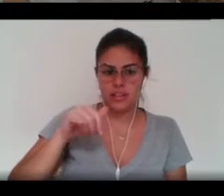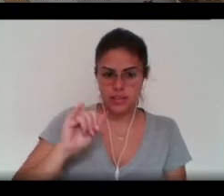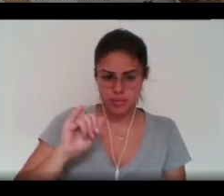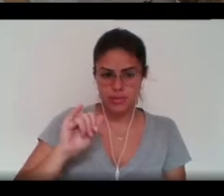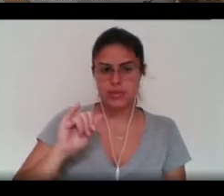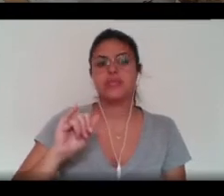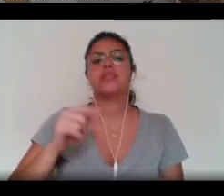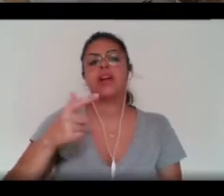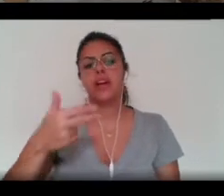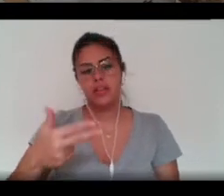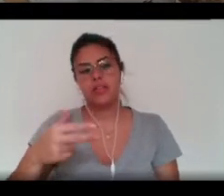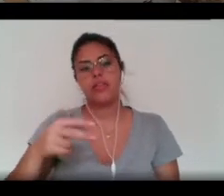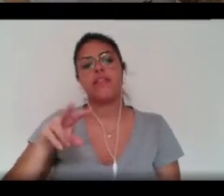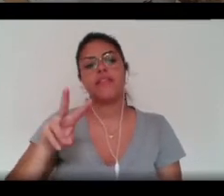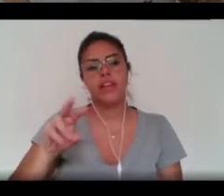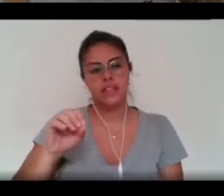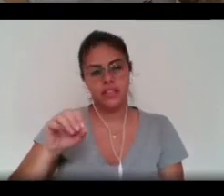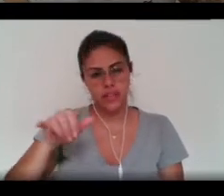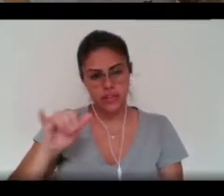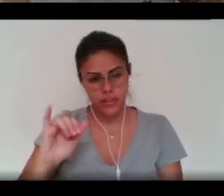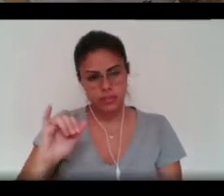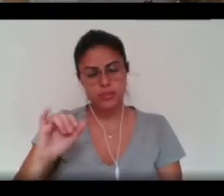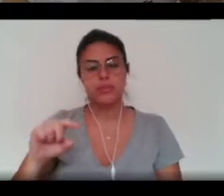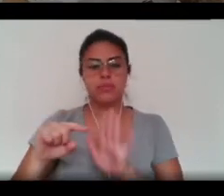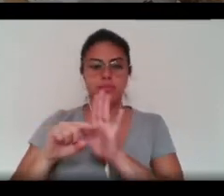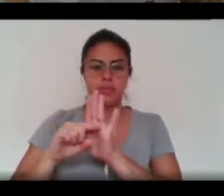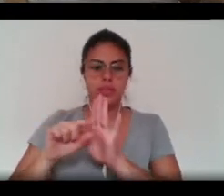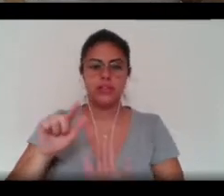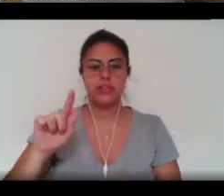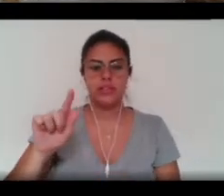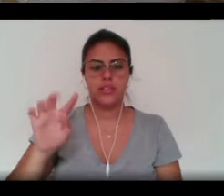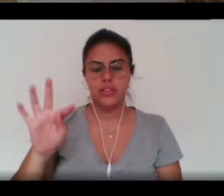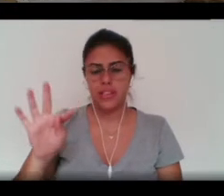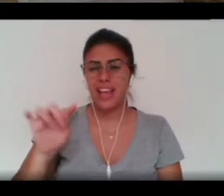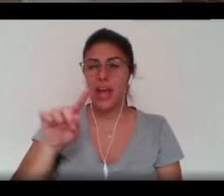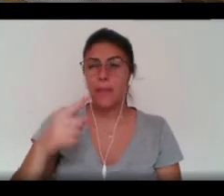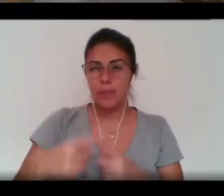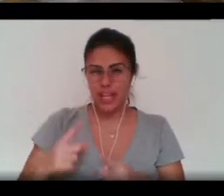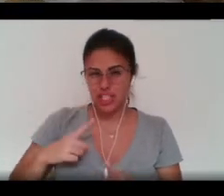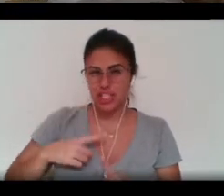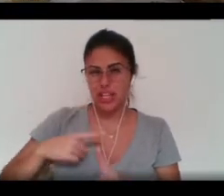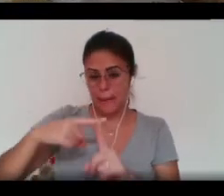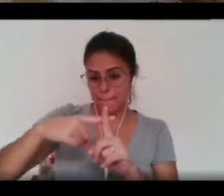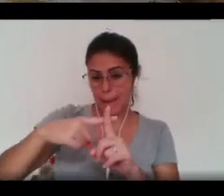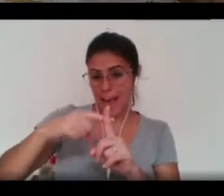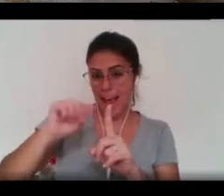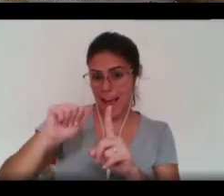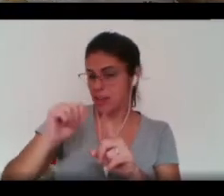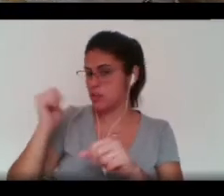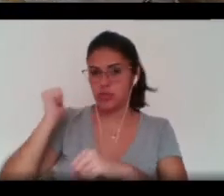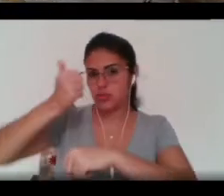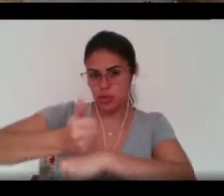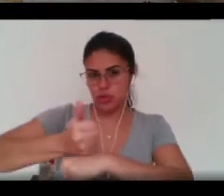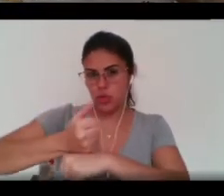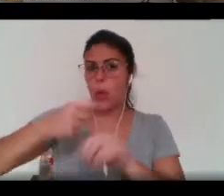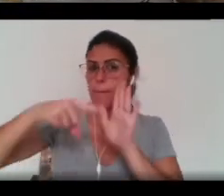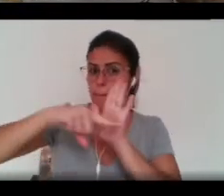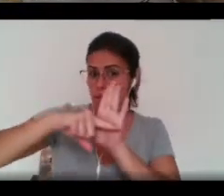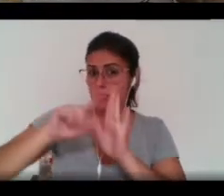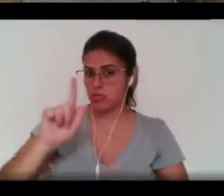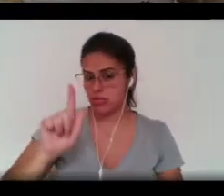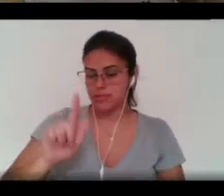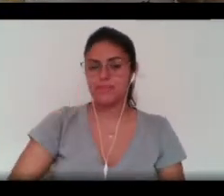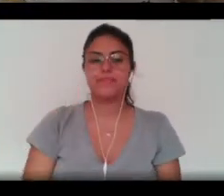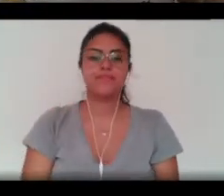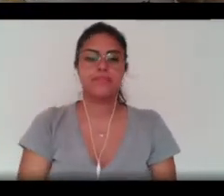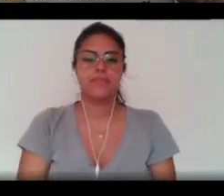v0y menos gt. Aqui da mesma forma, eu tirei o mais a e botei o menos g. Então, se você usar